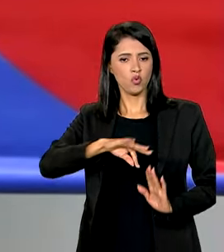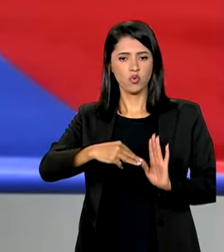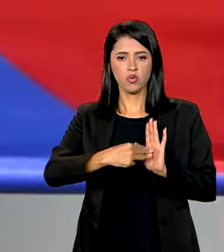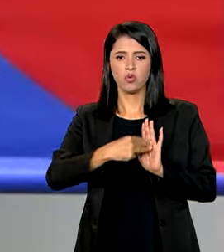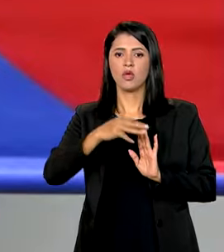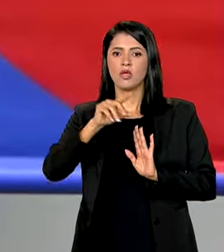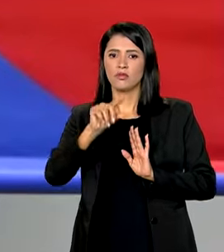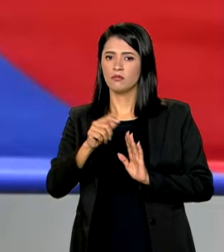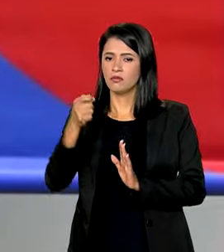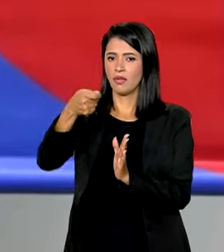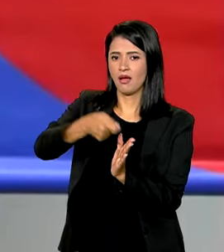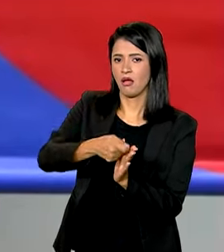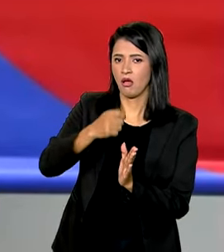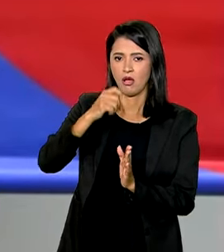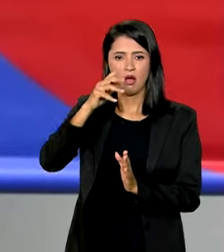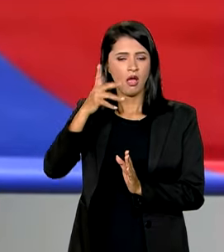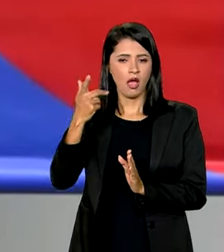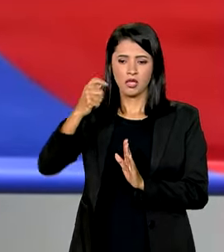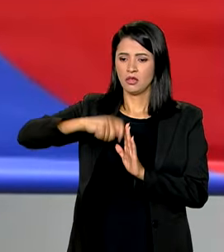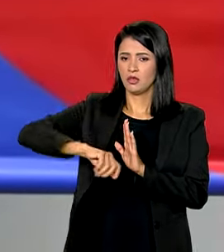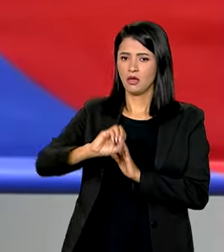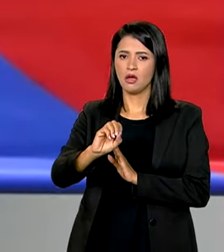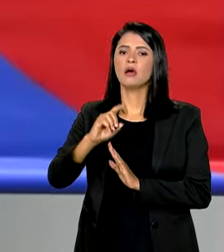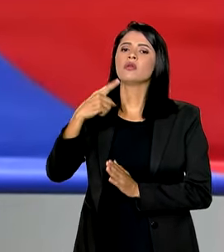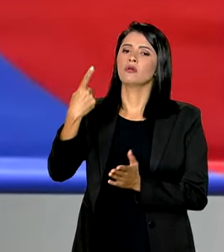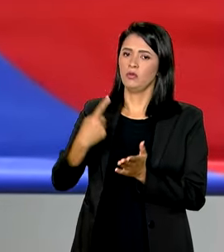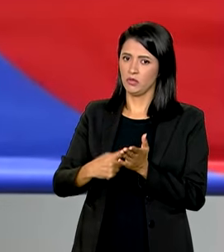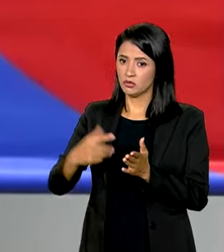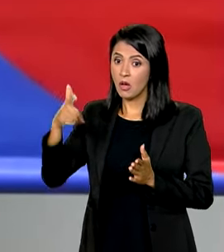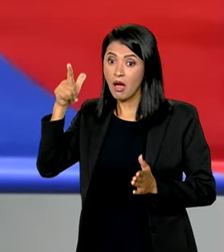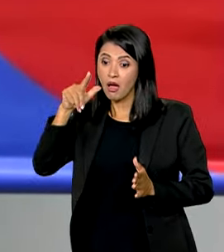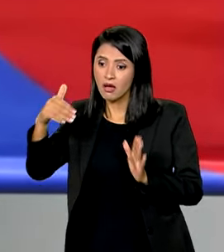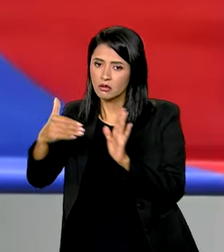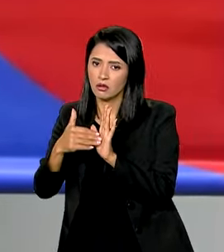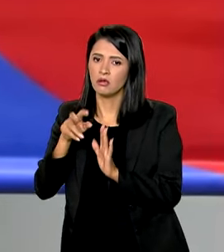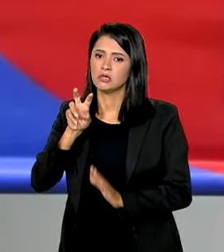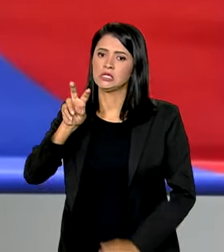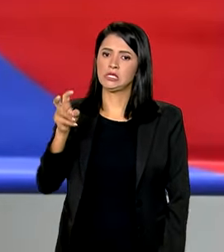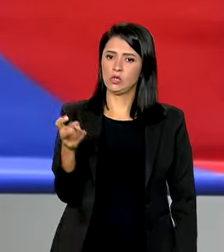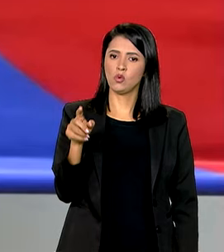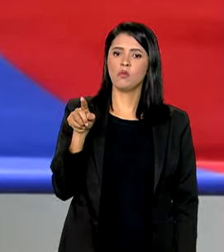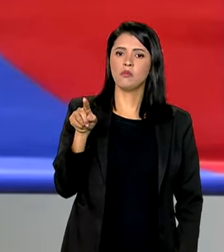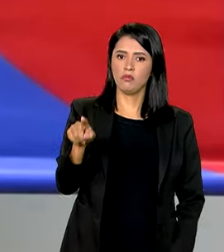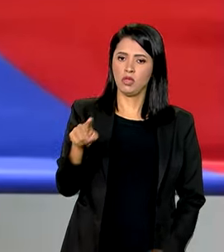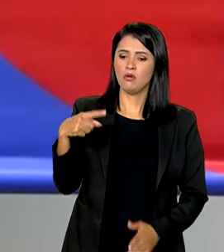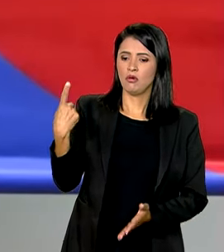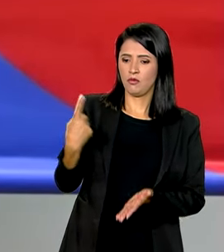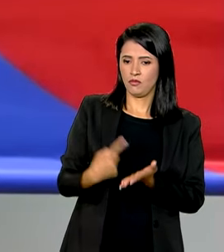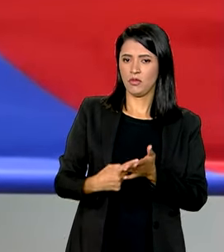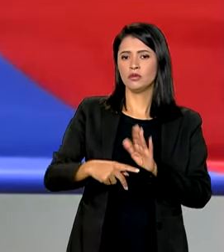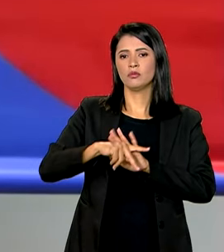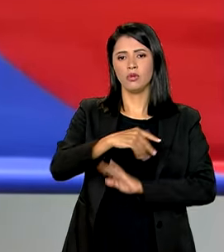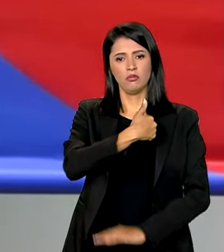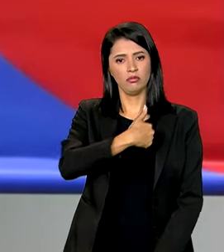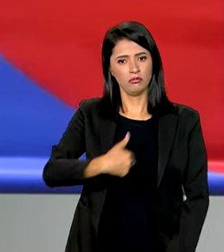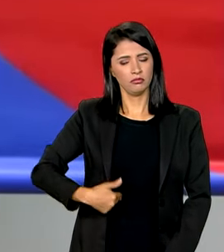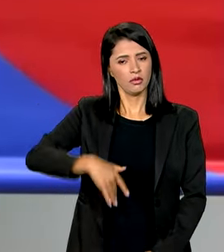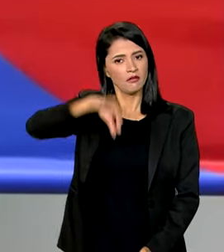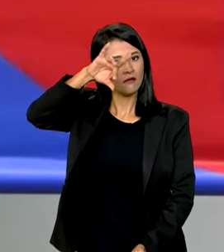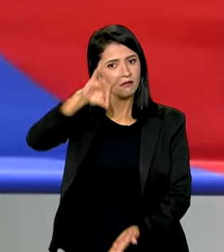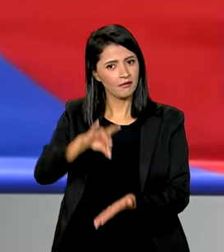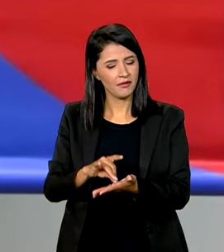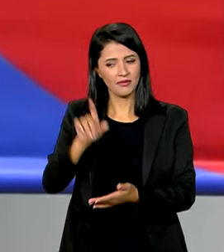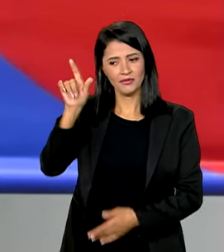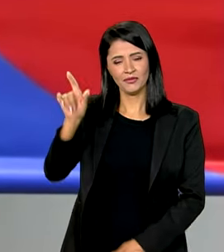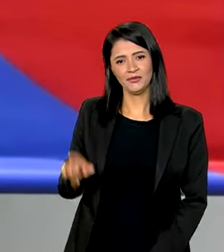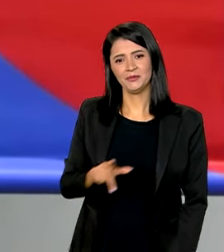fundamental e o compromisso até o final do governo de chegar à isenção até R$ 5.000, como compromisso efetivo do